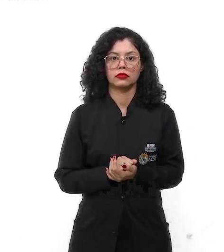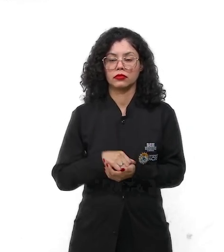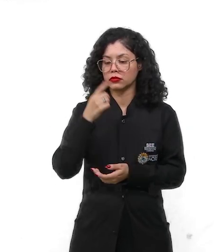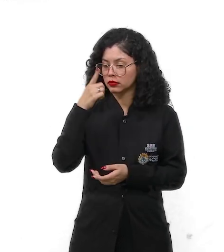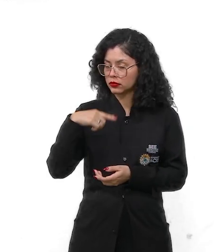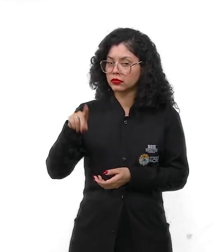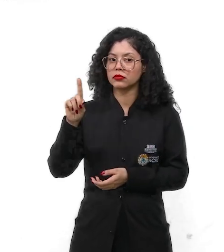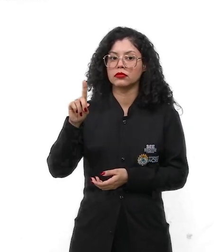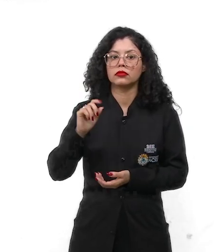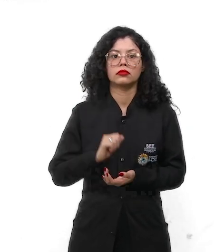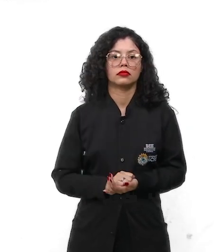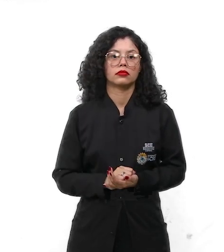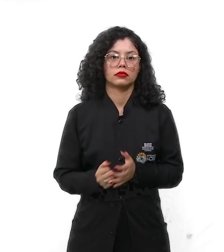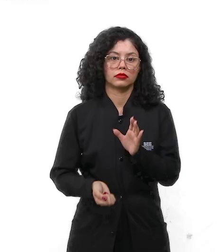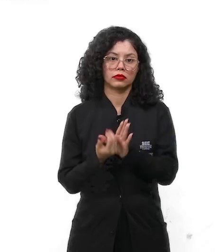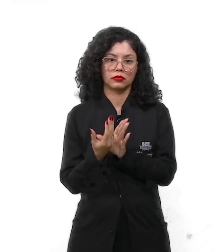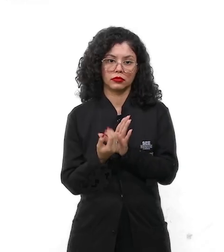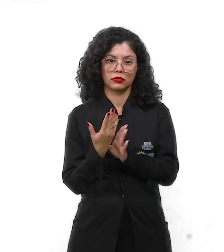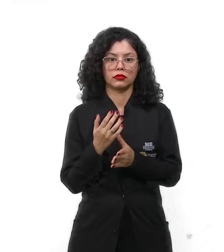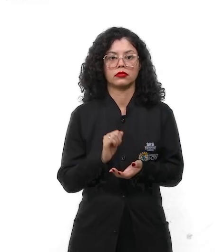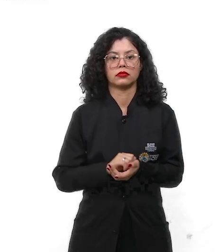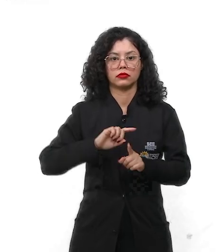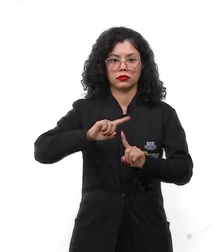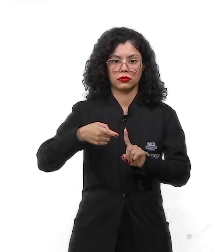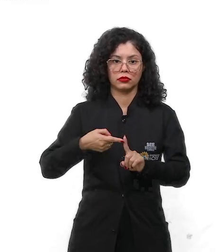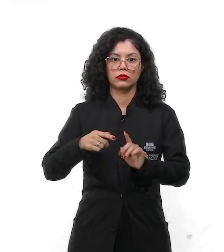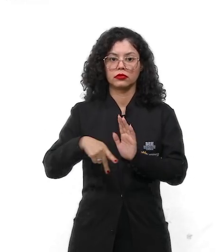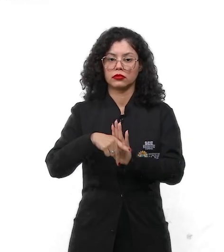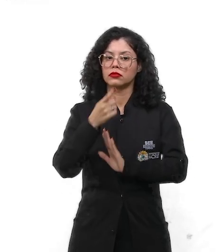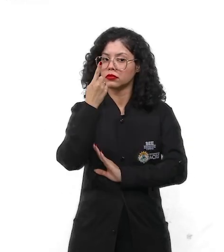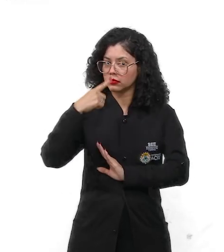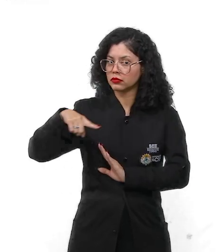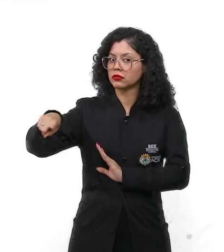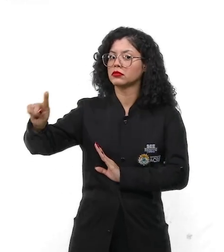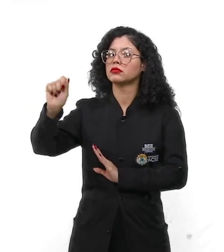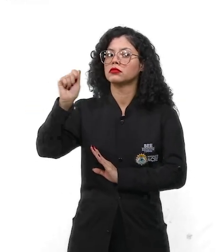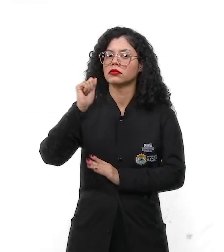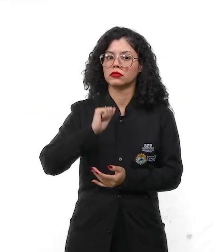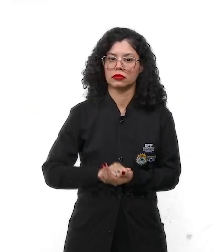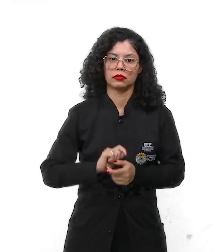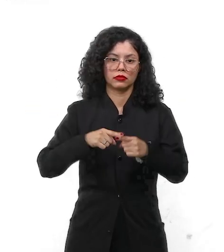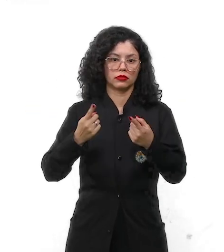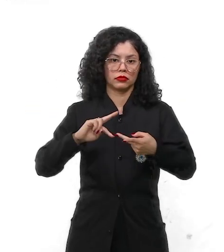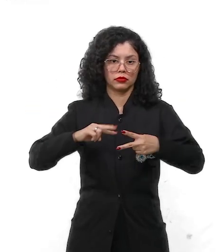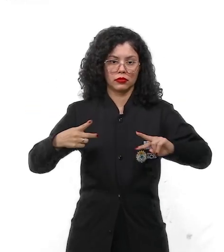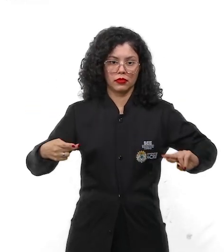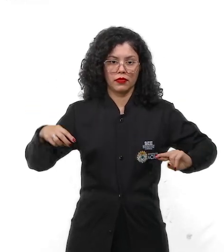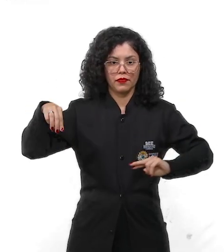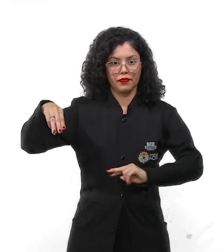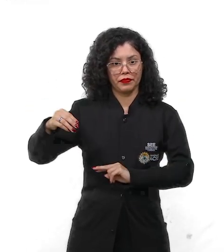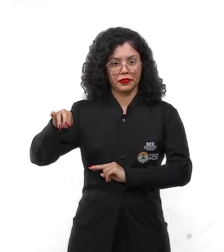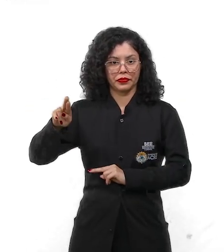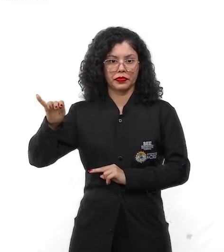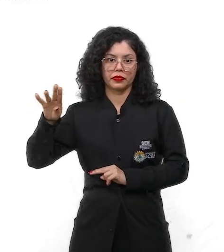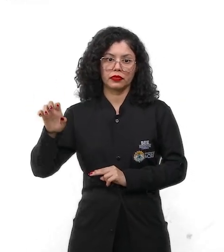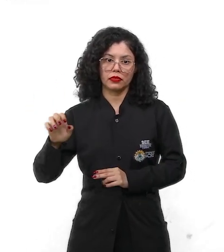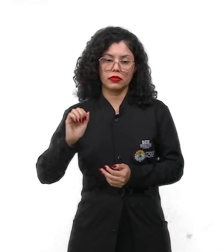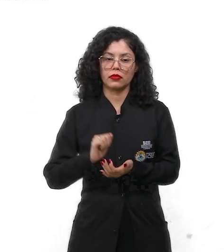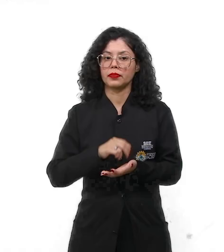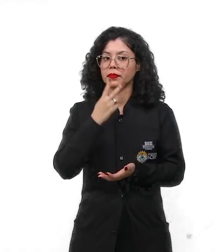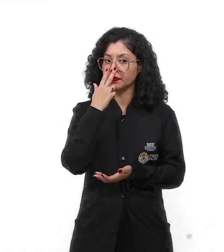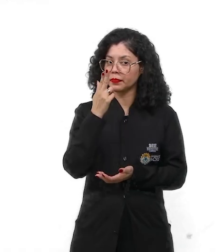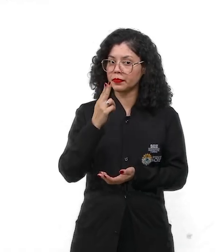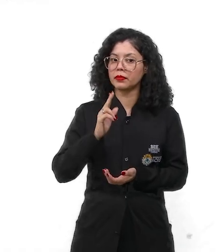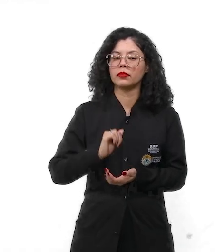elefante. Quem vai gerar vai ser o elefante, mas a informação genética é do mamute. Então a letra D parece que